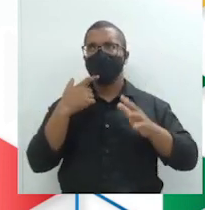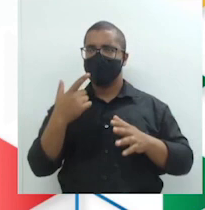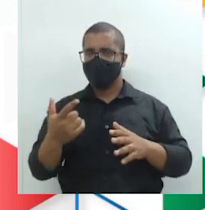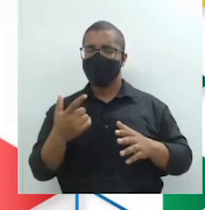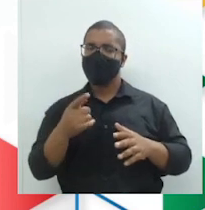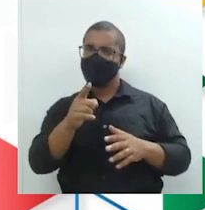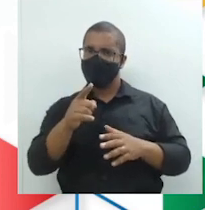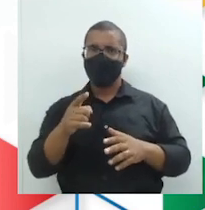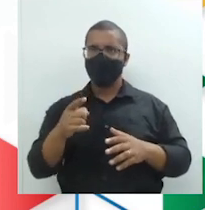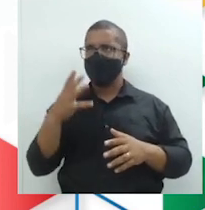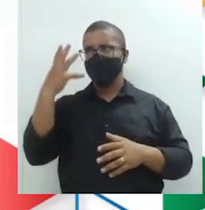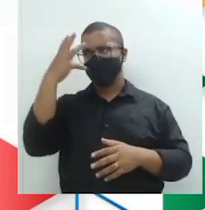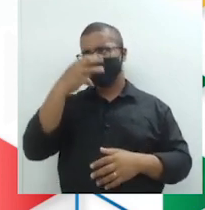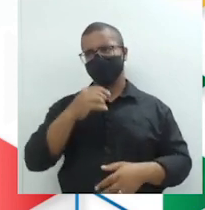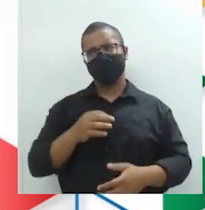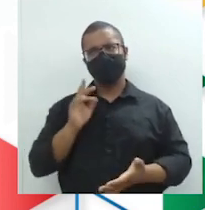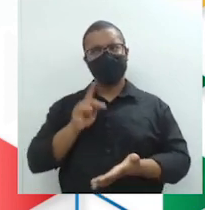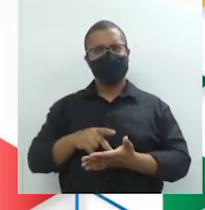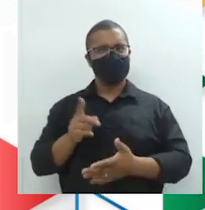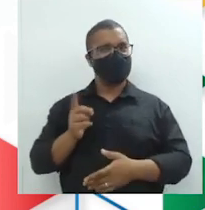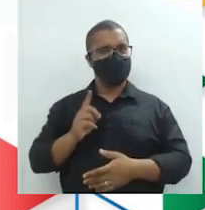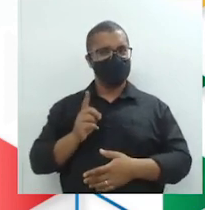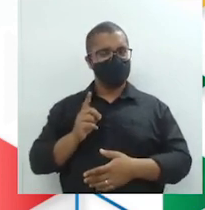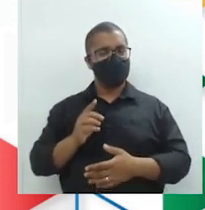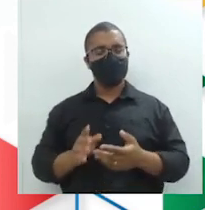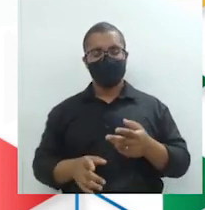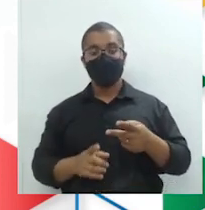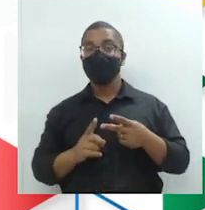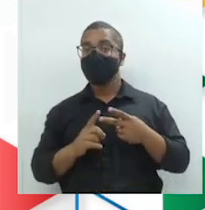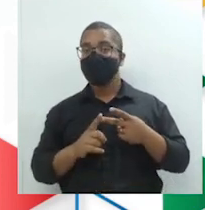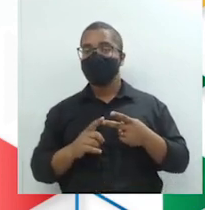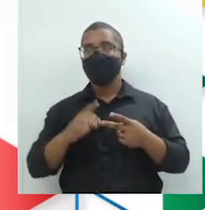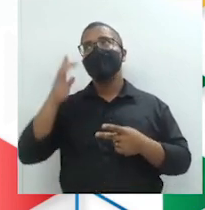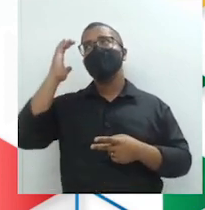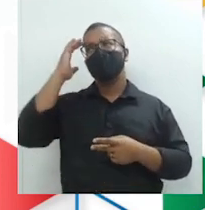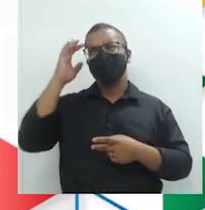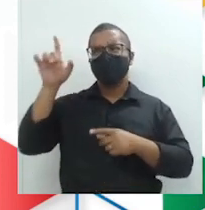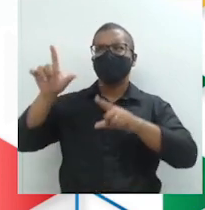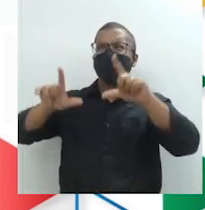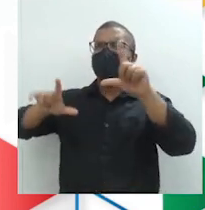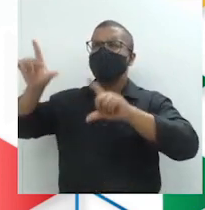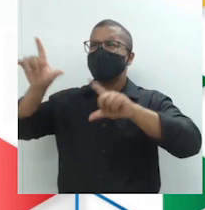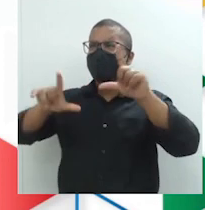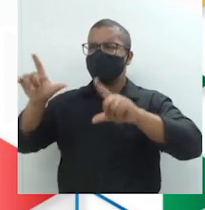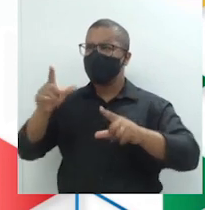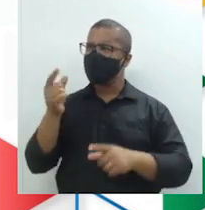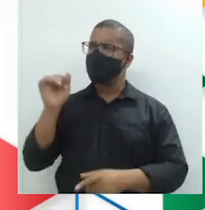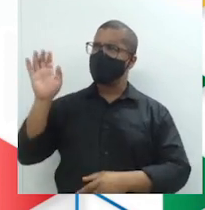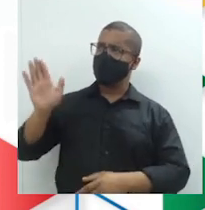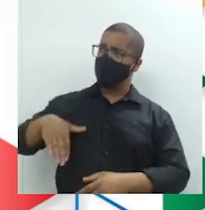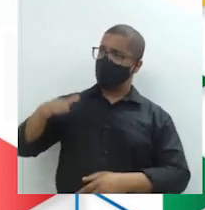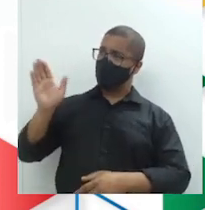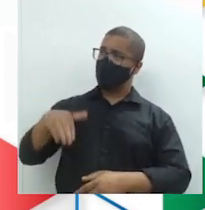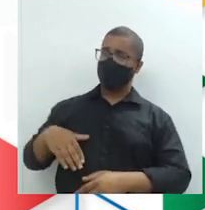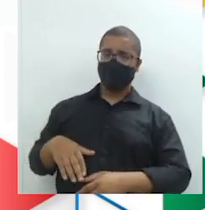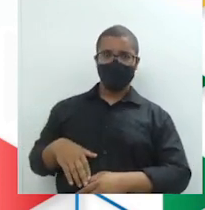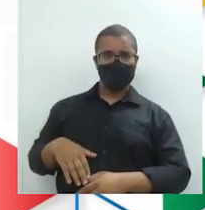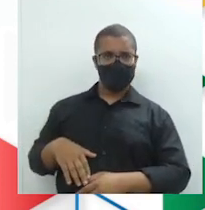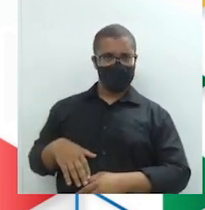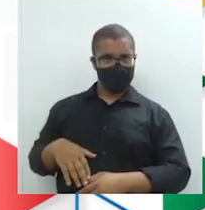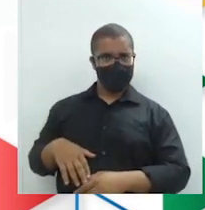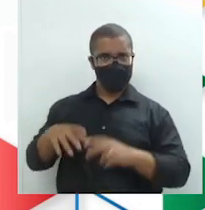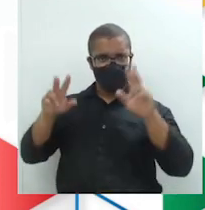que você não está bonito. Acho que esta televisão está muito barata. Olha esse barata